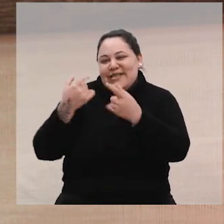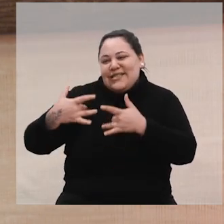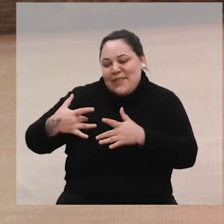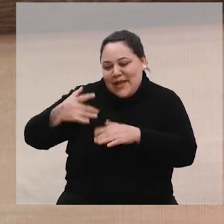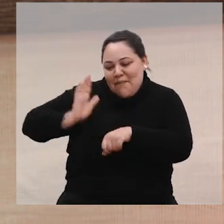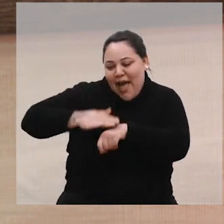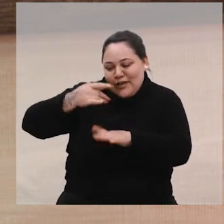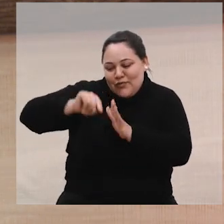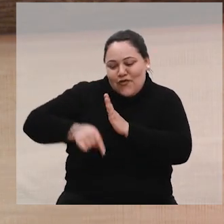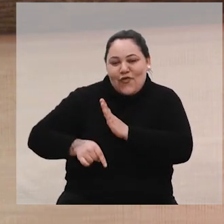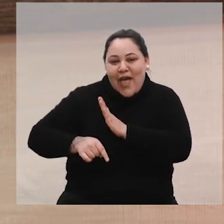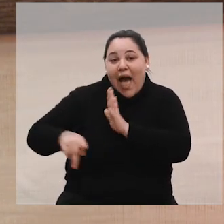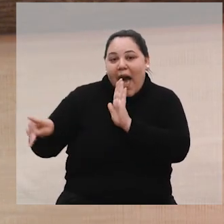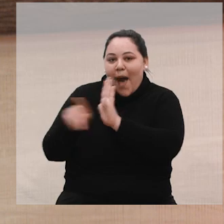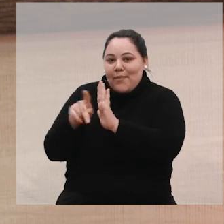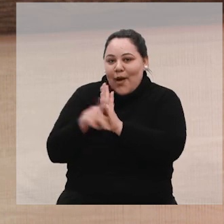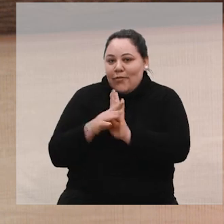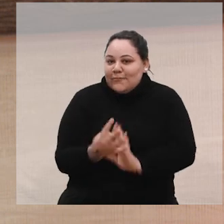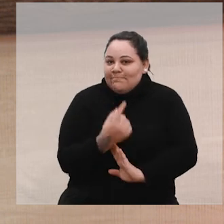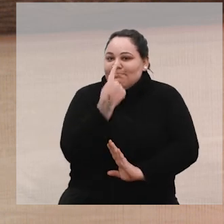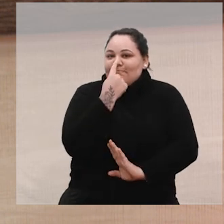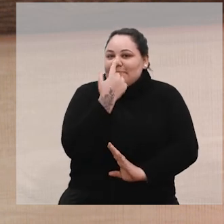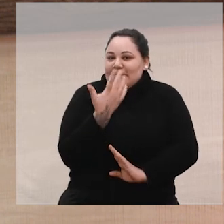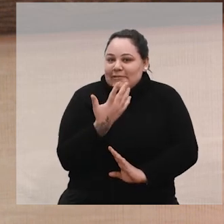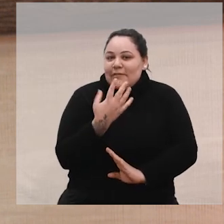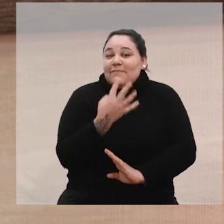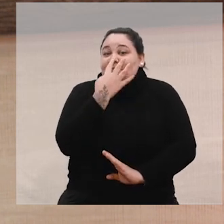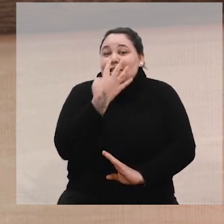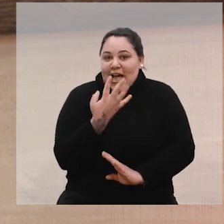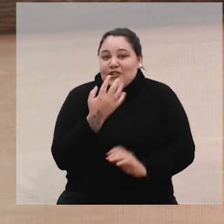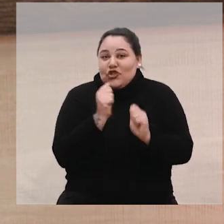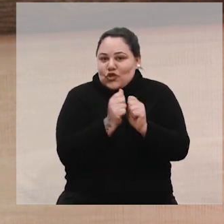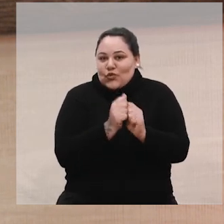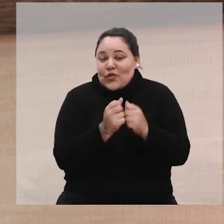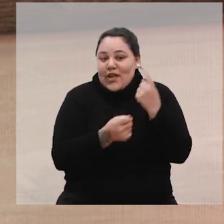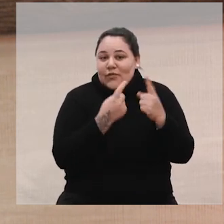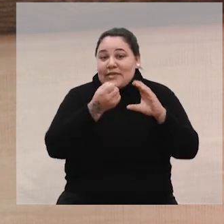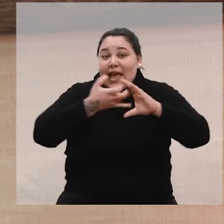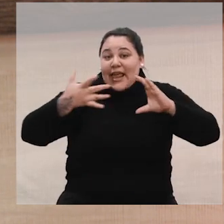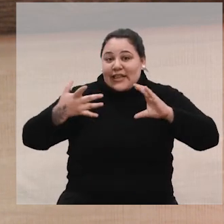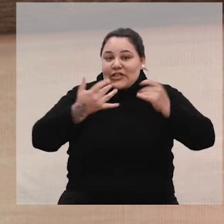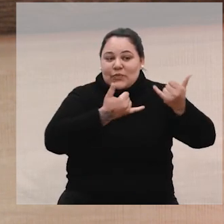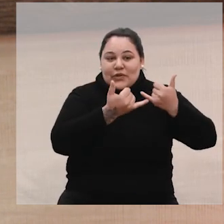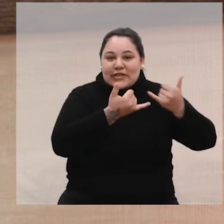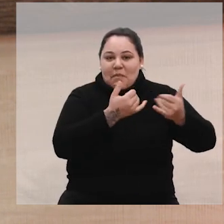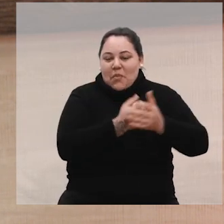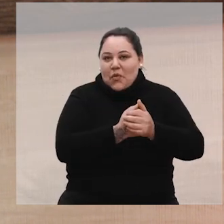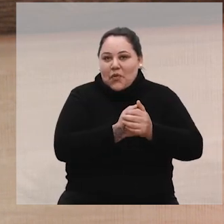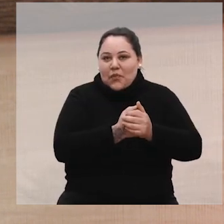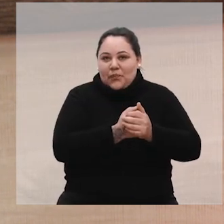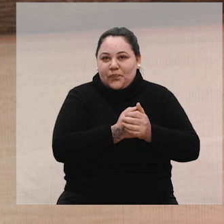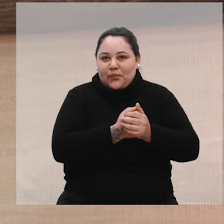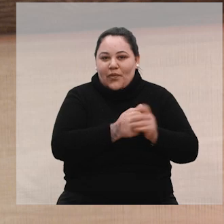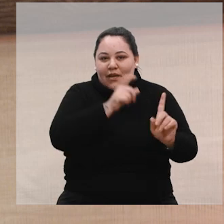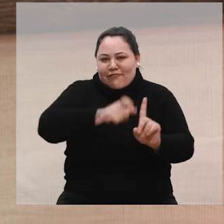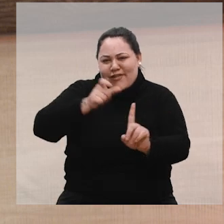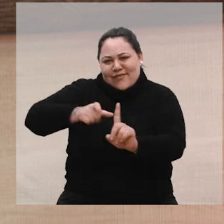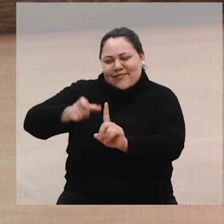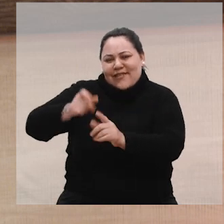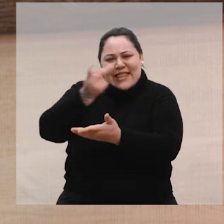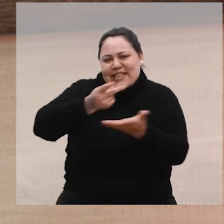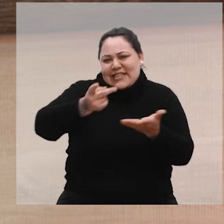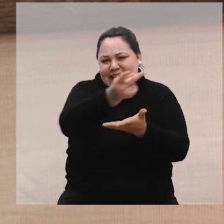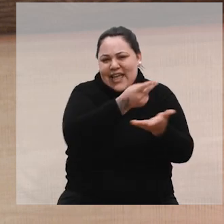explores muito mais a tua própria vinculação pessoal com as histórias e algumas características aqui, como, por exemplo, figuras e